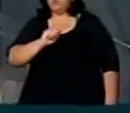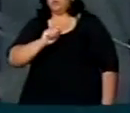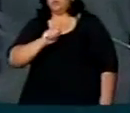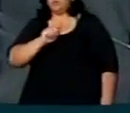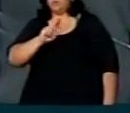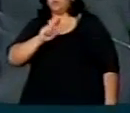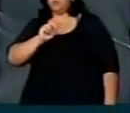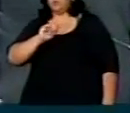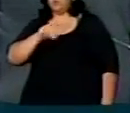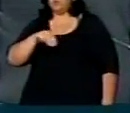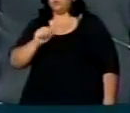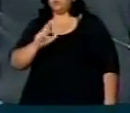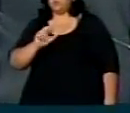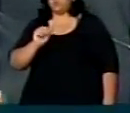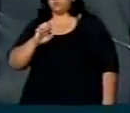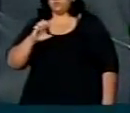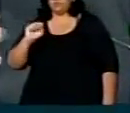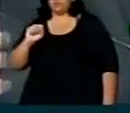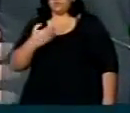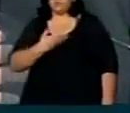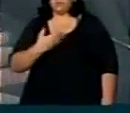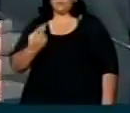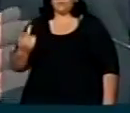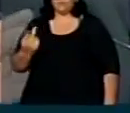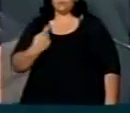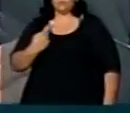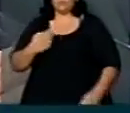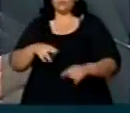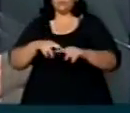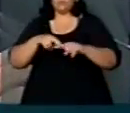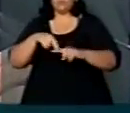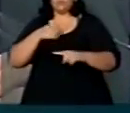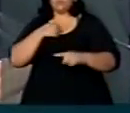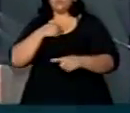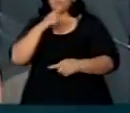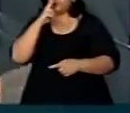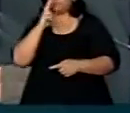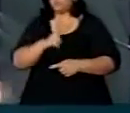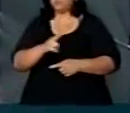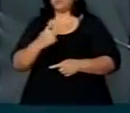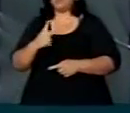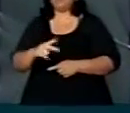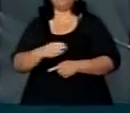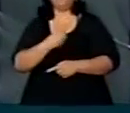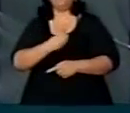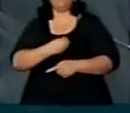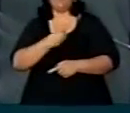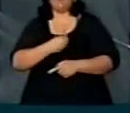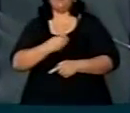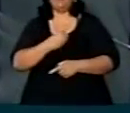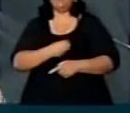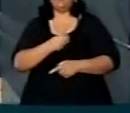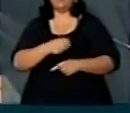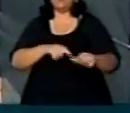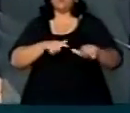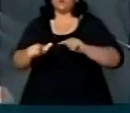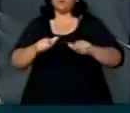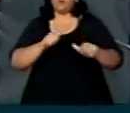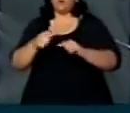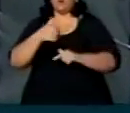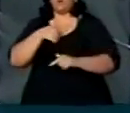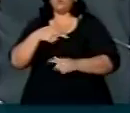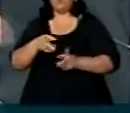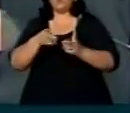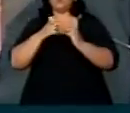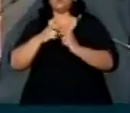Essa amizade vem daí. E eu acompanho a sua carreira e vejo as idas e vindas que a